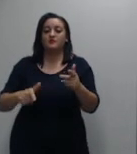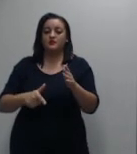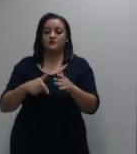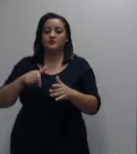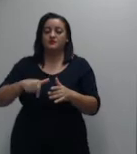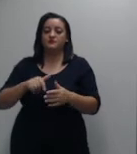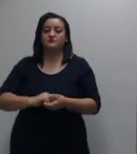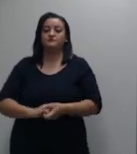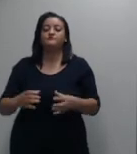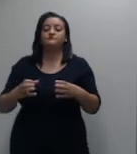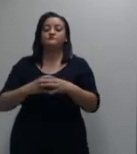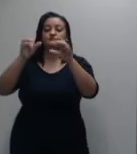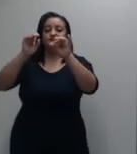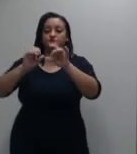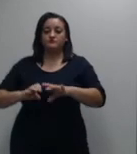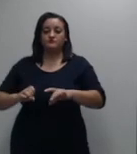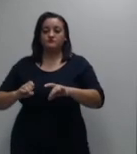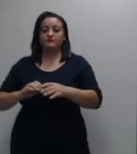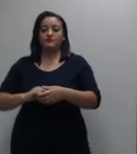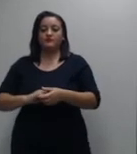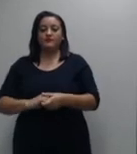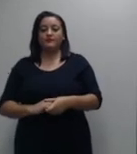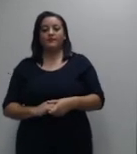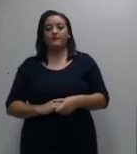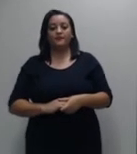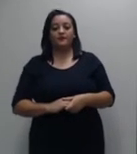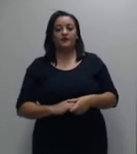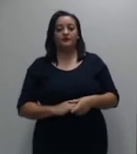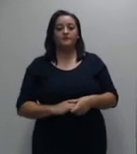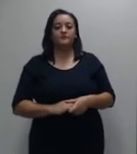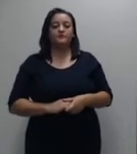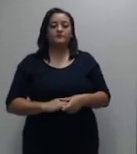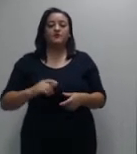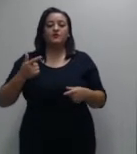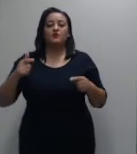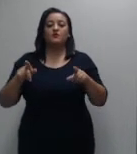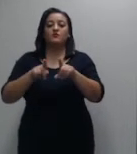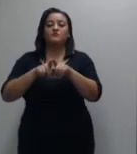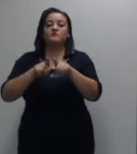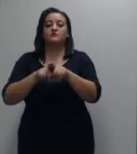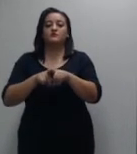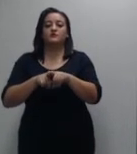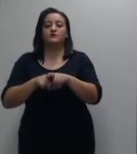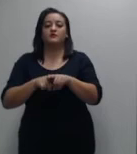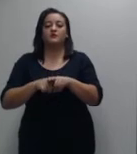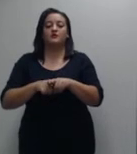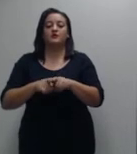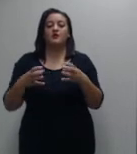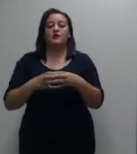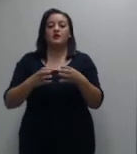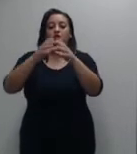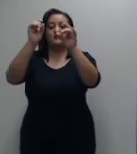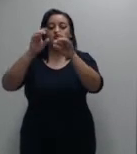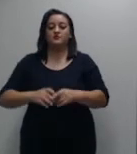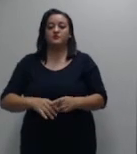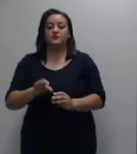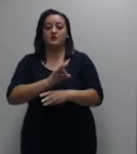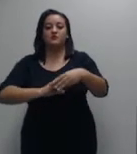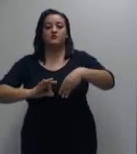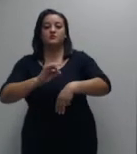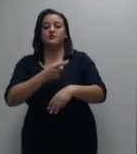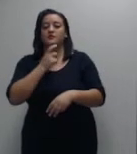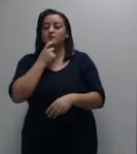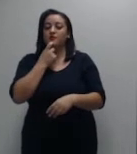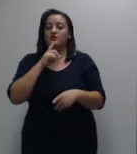especial do outro com o hospital objetivo mais